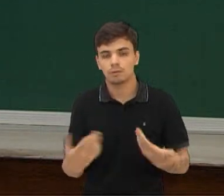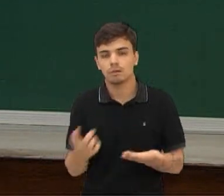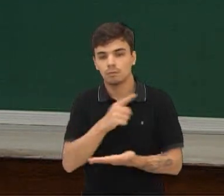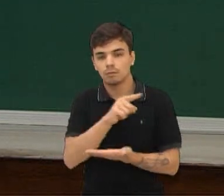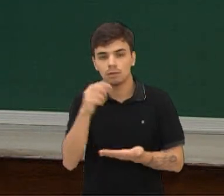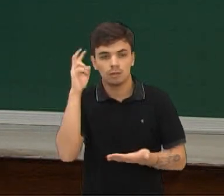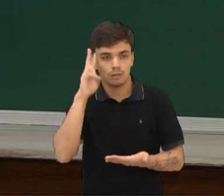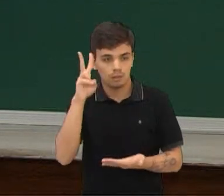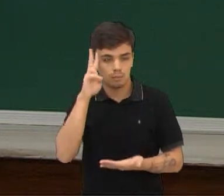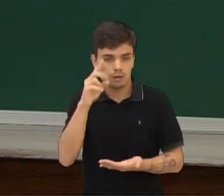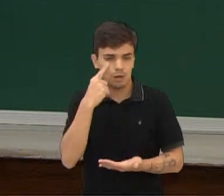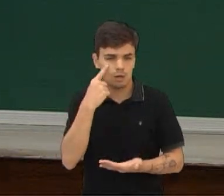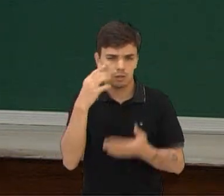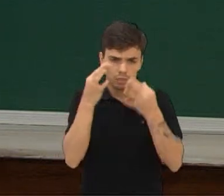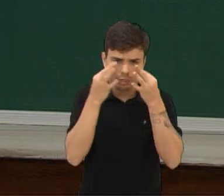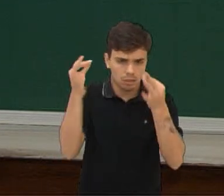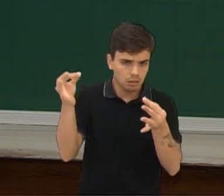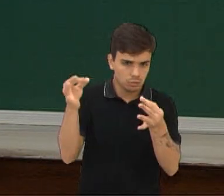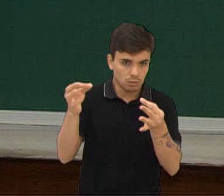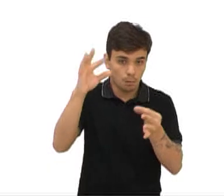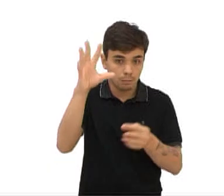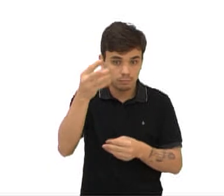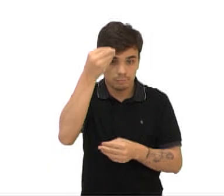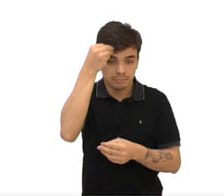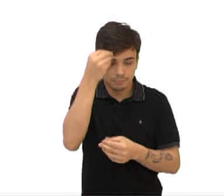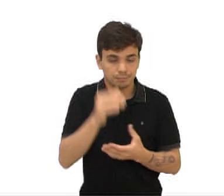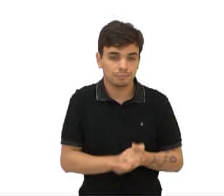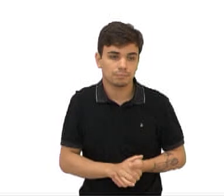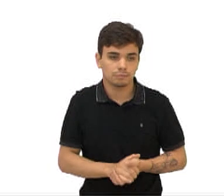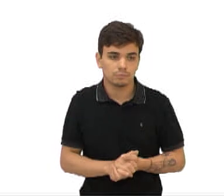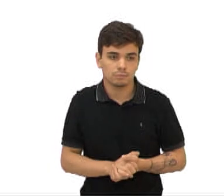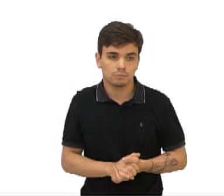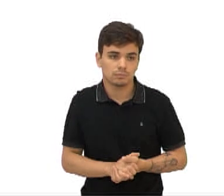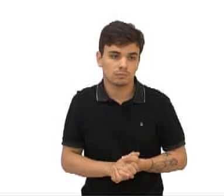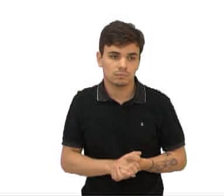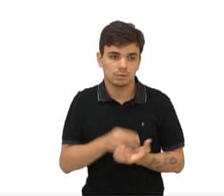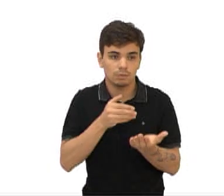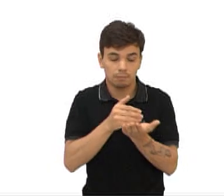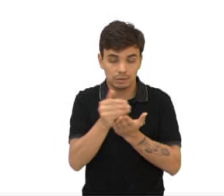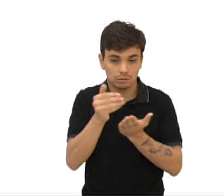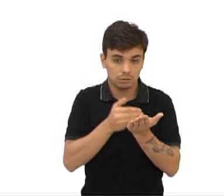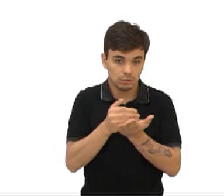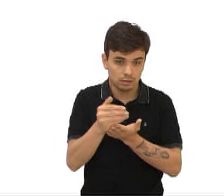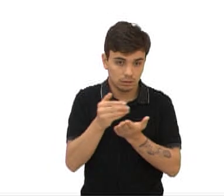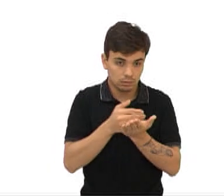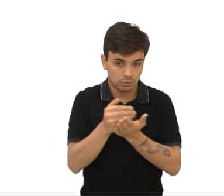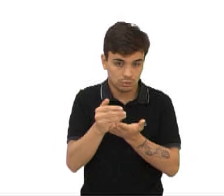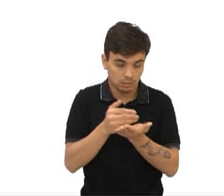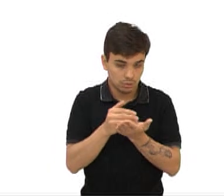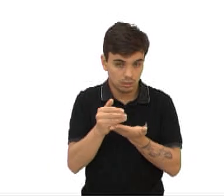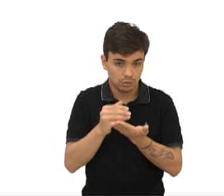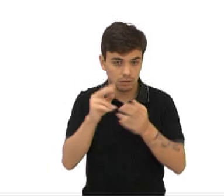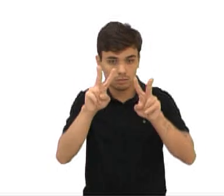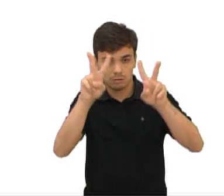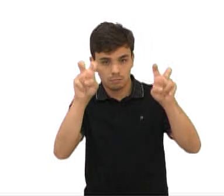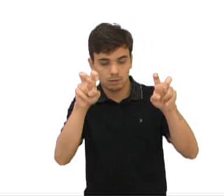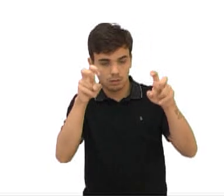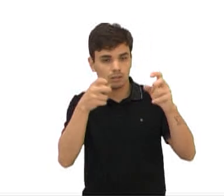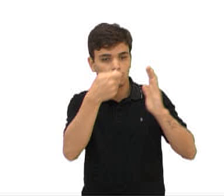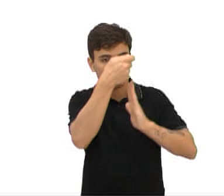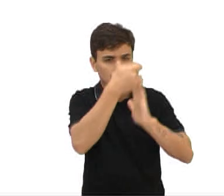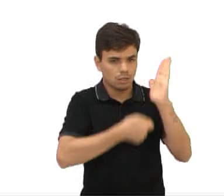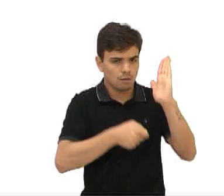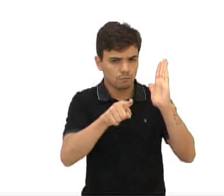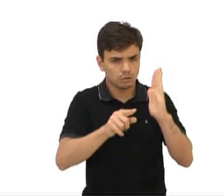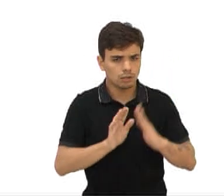lembrar, então presta atenção, grava aí. Na introdução, apresente o tema e a tese que irá defender.